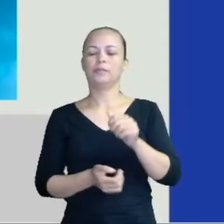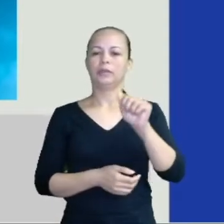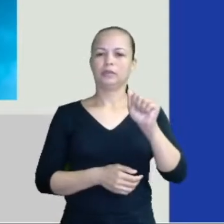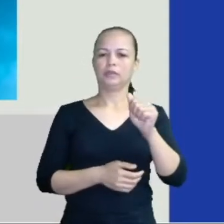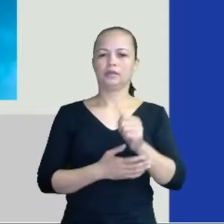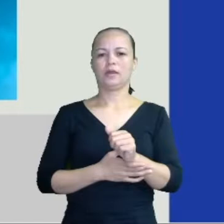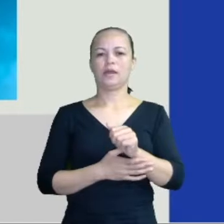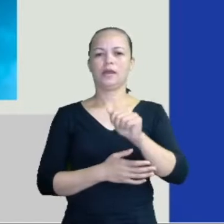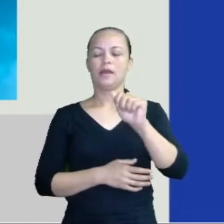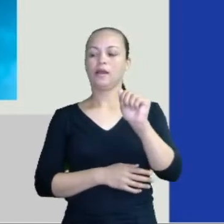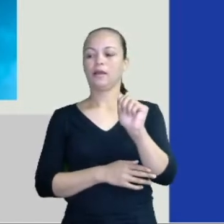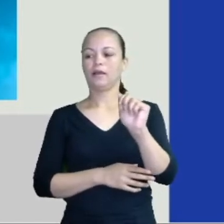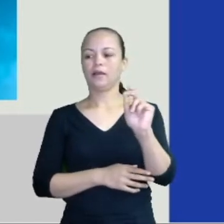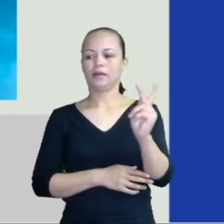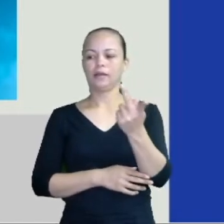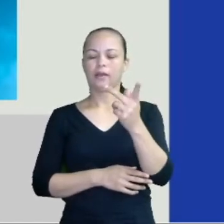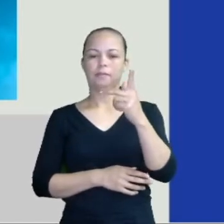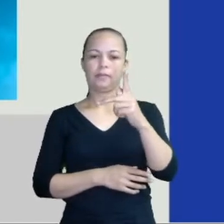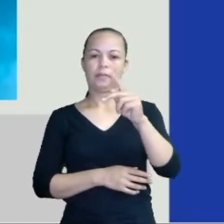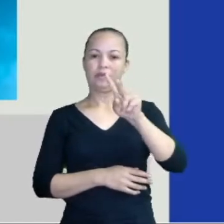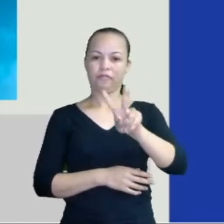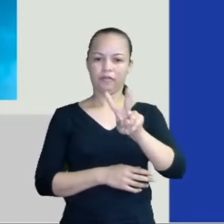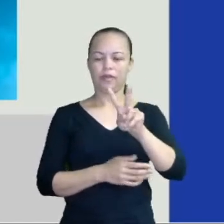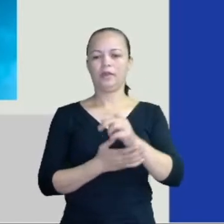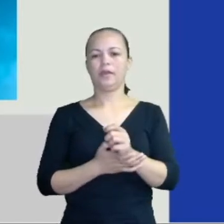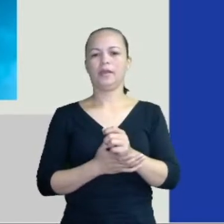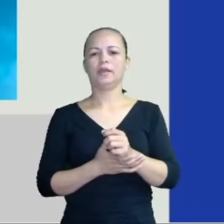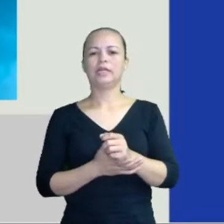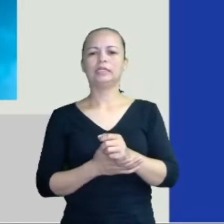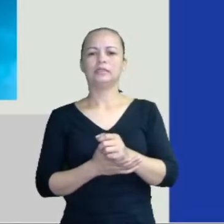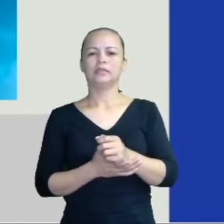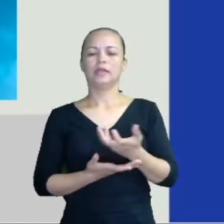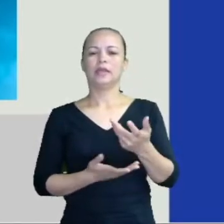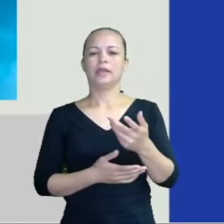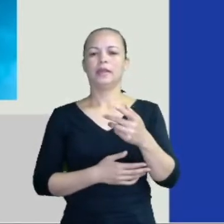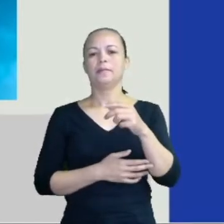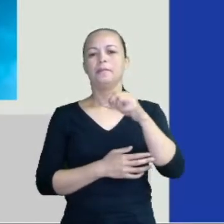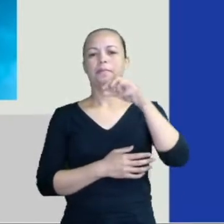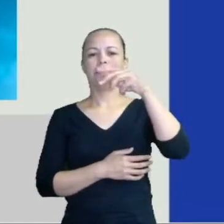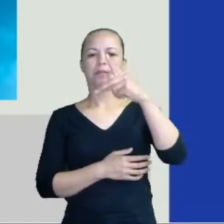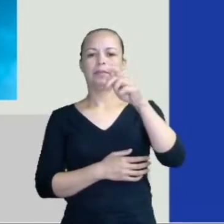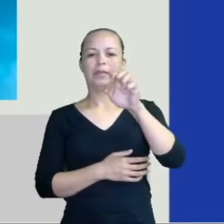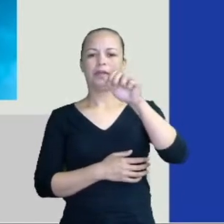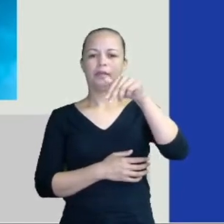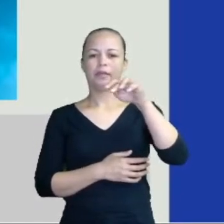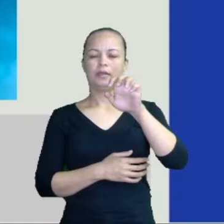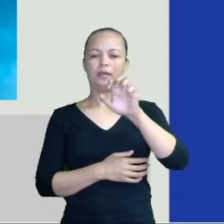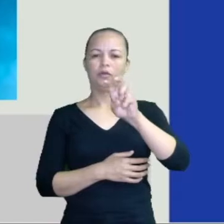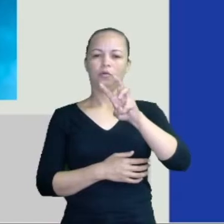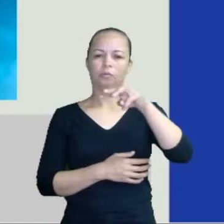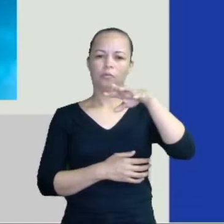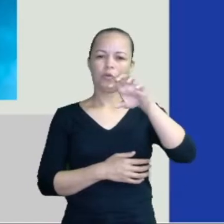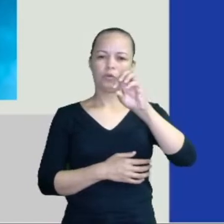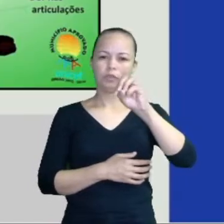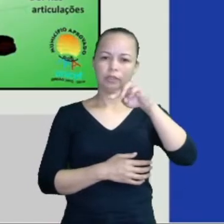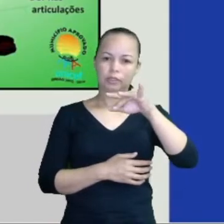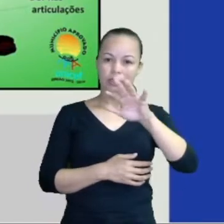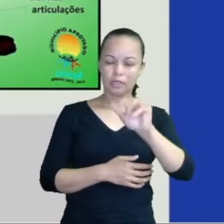HPV, pneumonia viral, meningite viral, febre